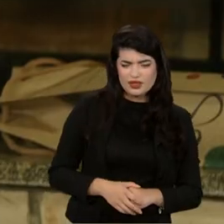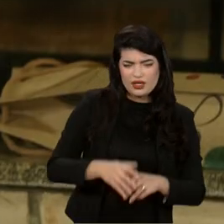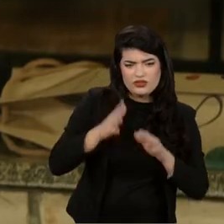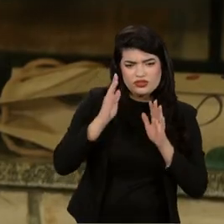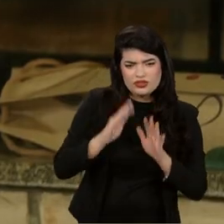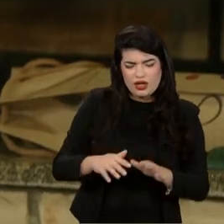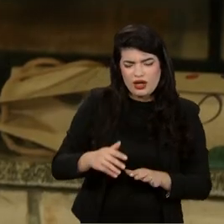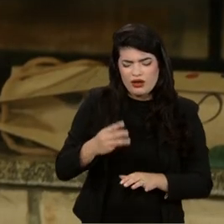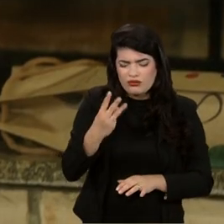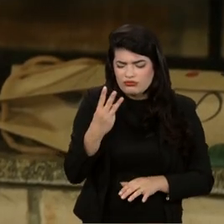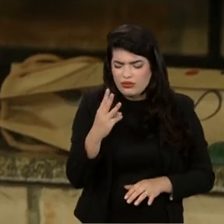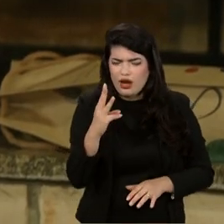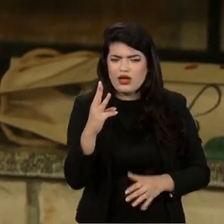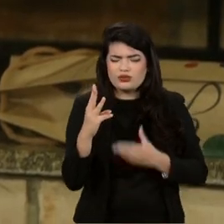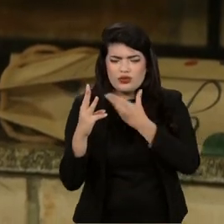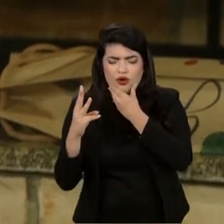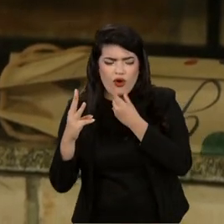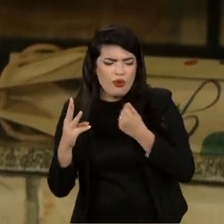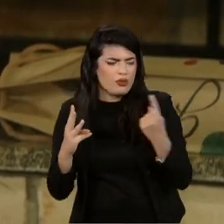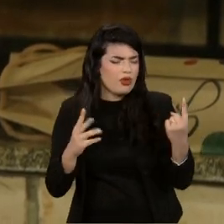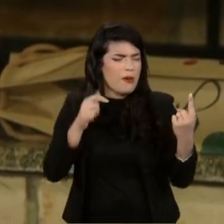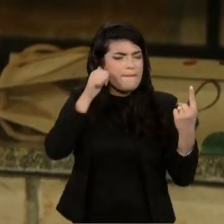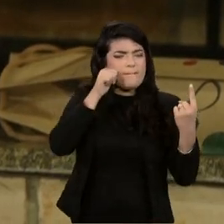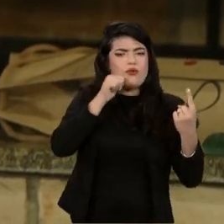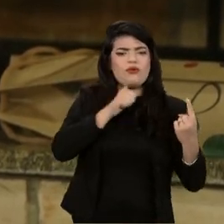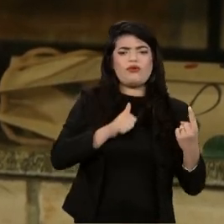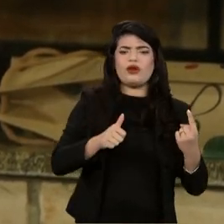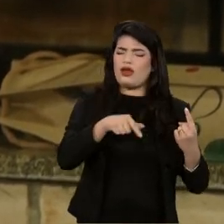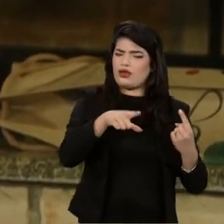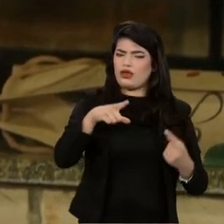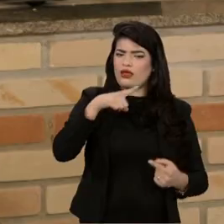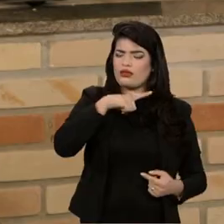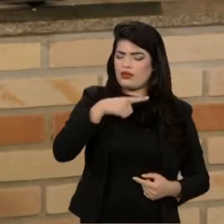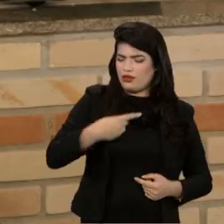E uma fêmea, por sinal Maria, que com todos se